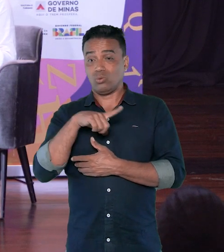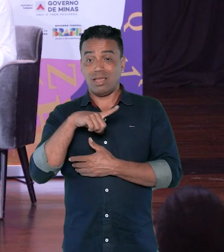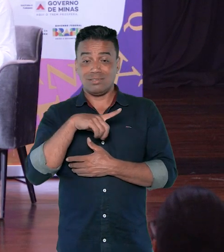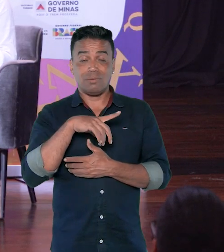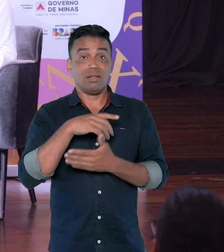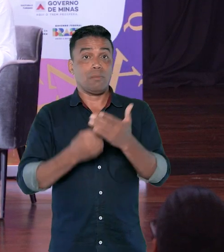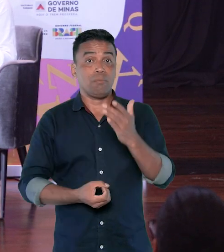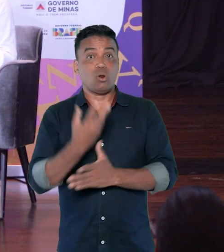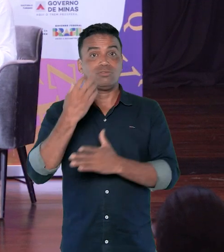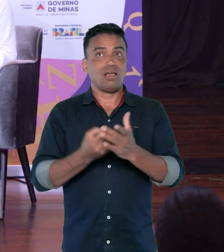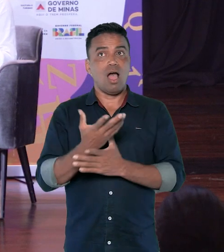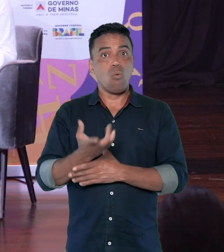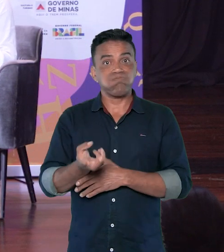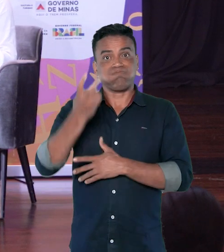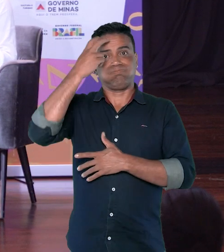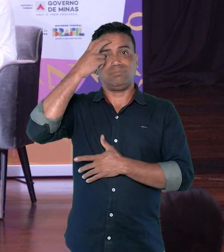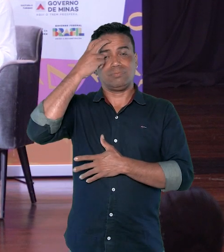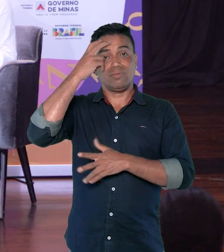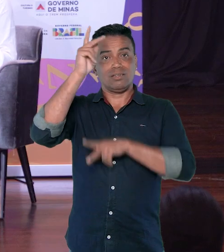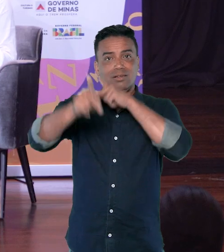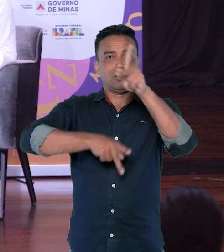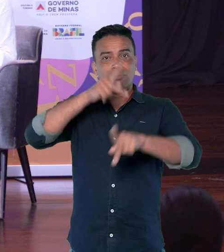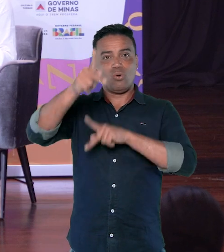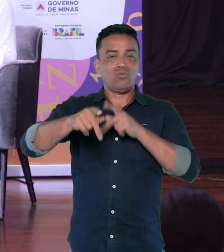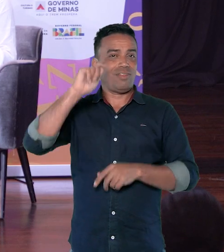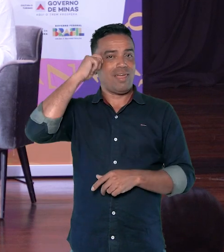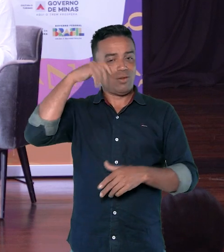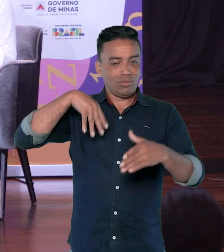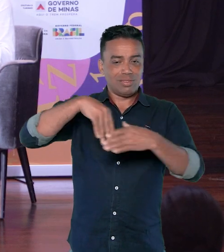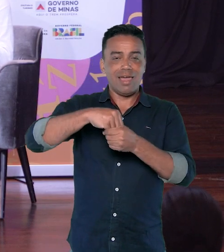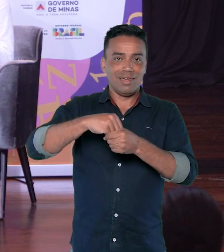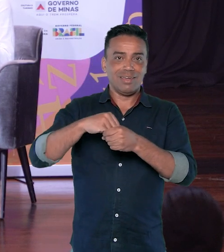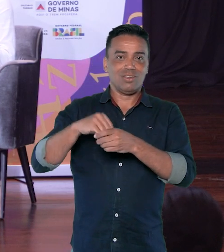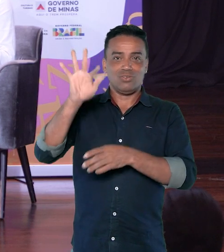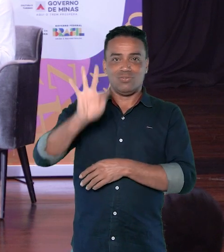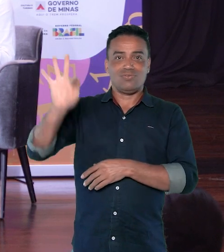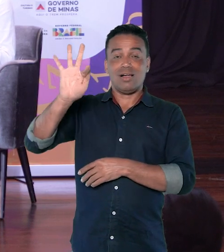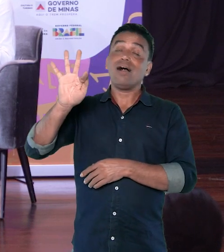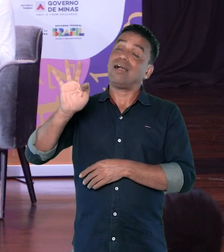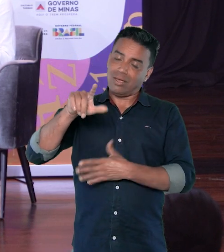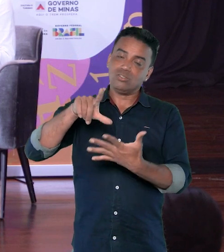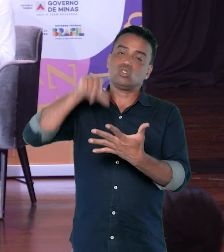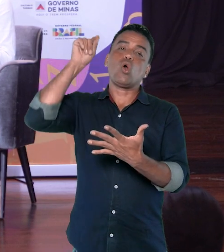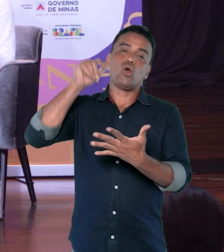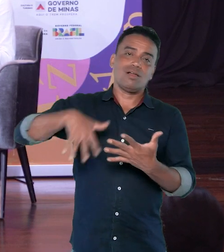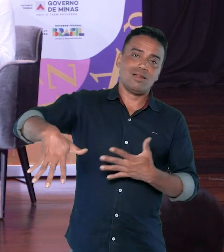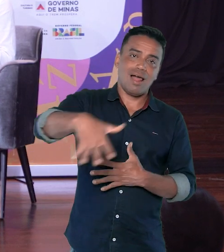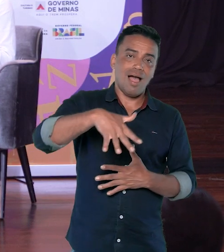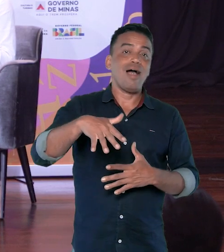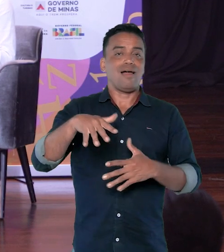produção intelectual de pessoas negras na universidade. Por isso a escolha do ambiente acadêmico. Né? Ou seja, é